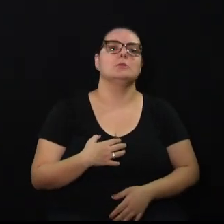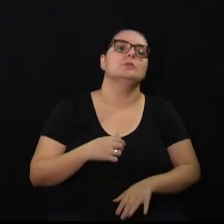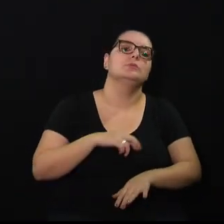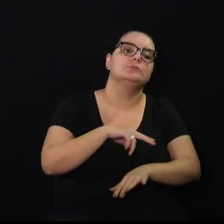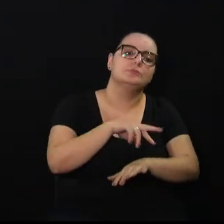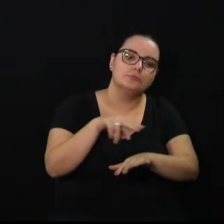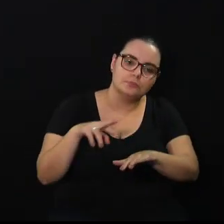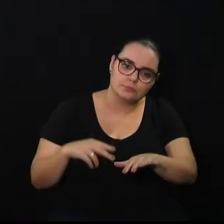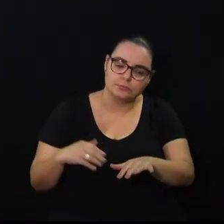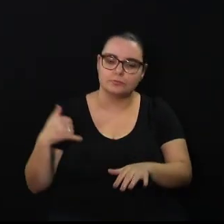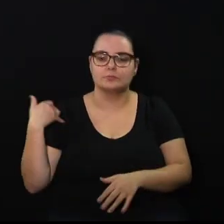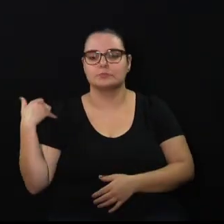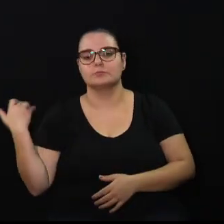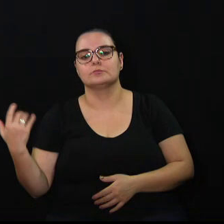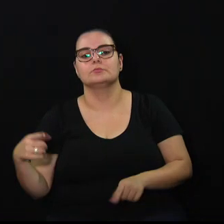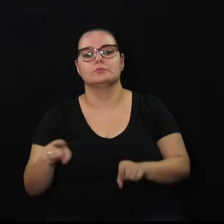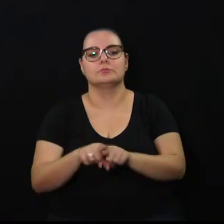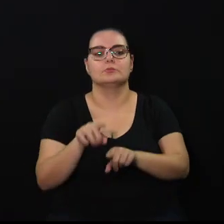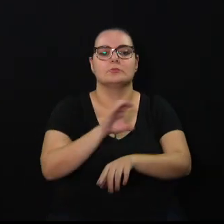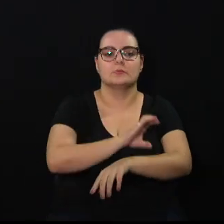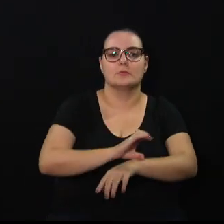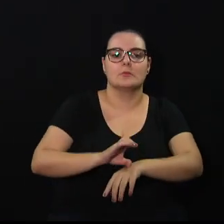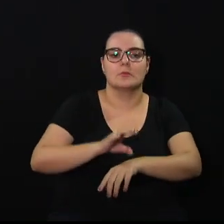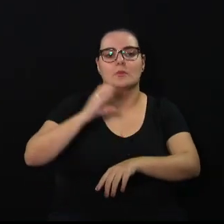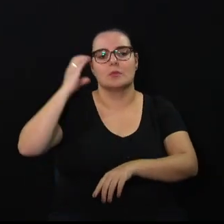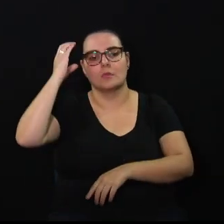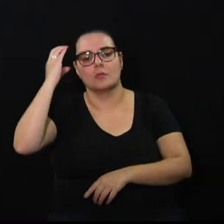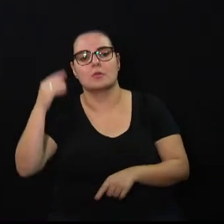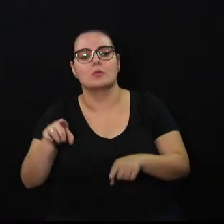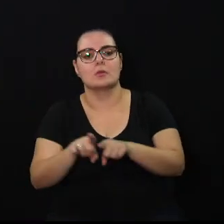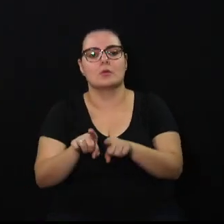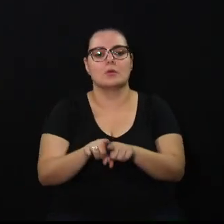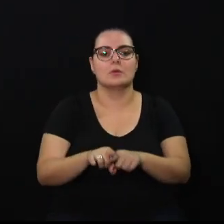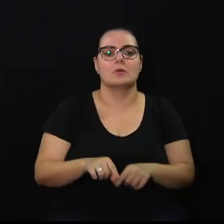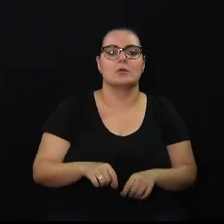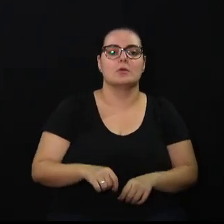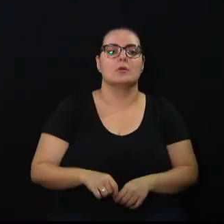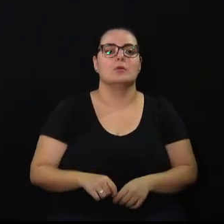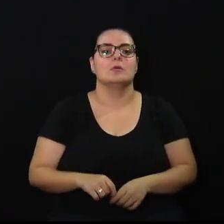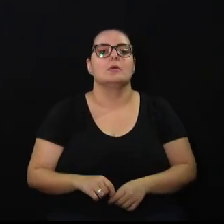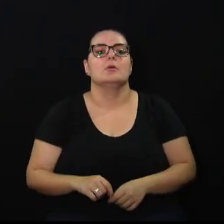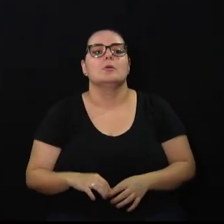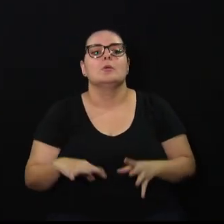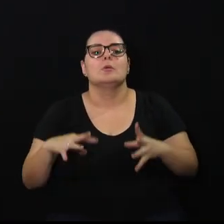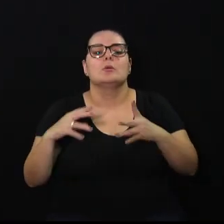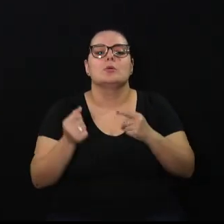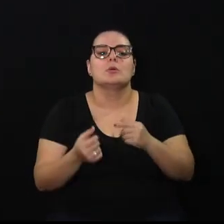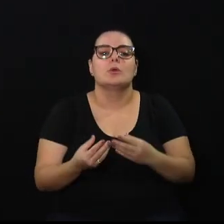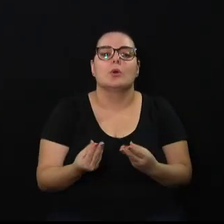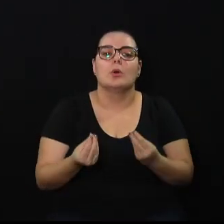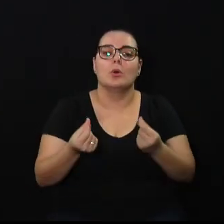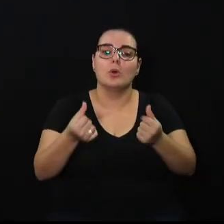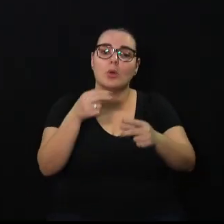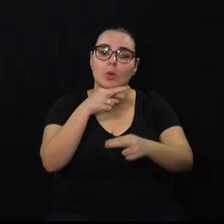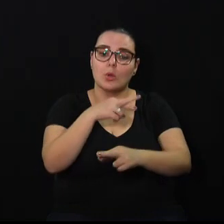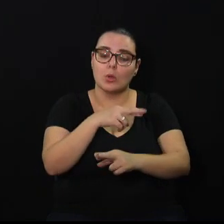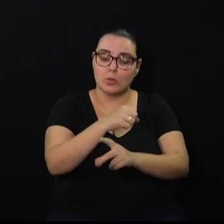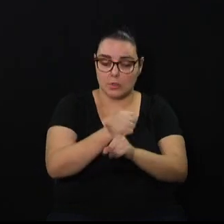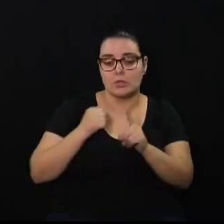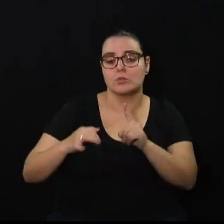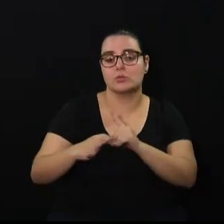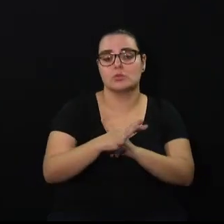e comportamental e eles vão se destacar pelos déficits qualitativos na socialização e no olhar